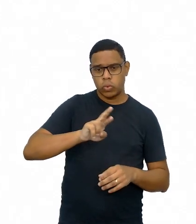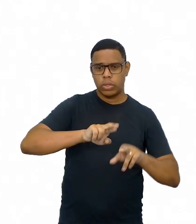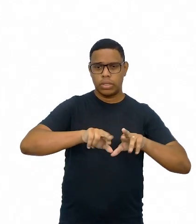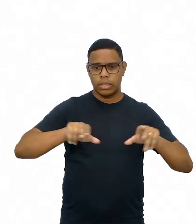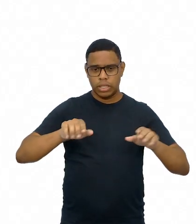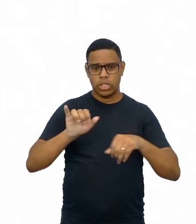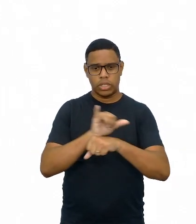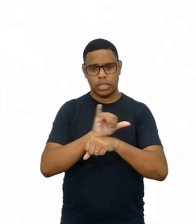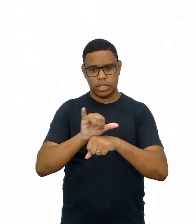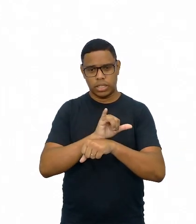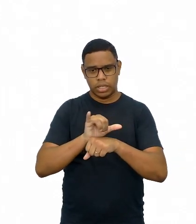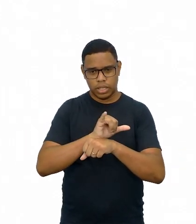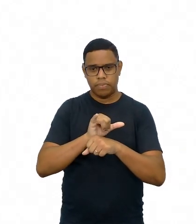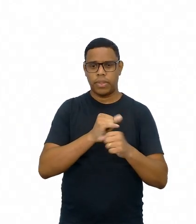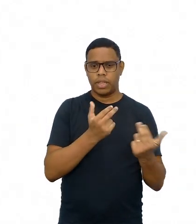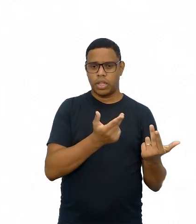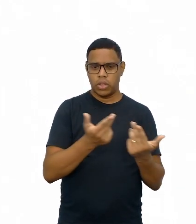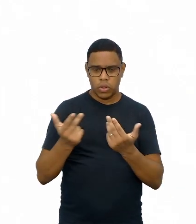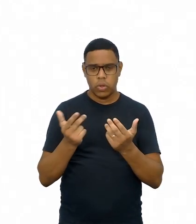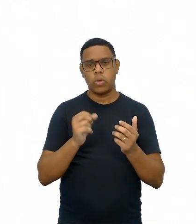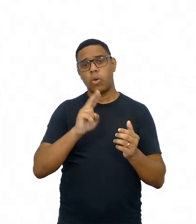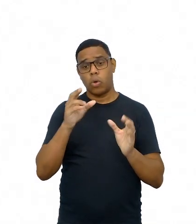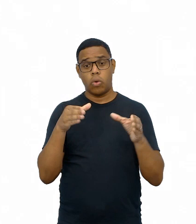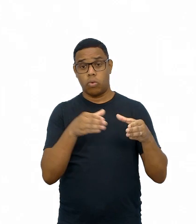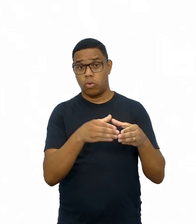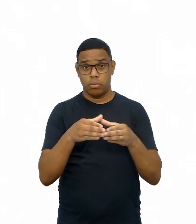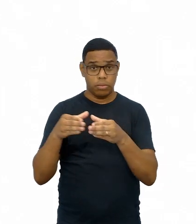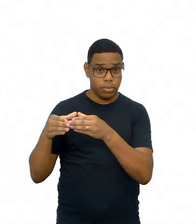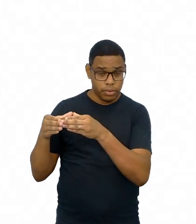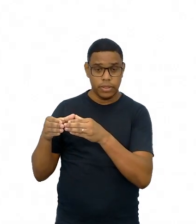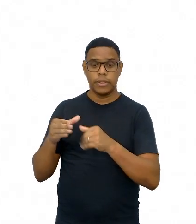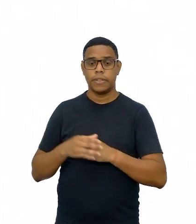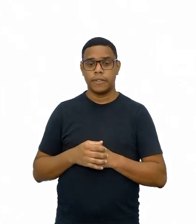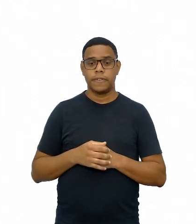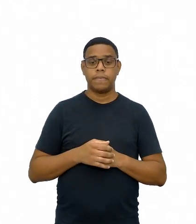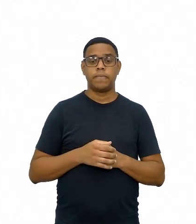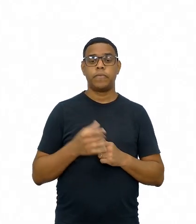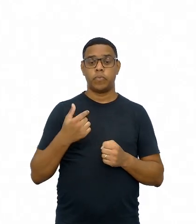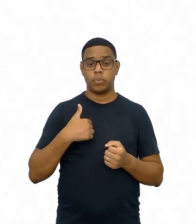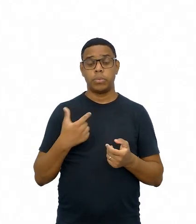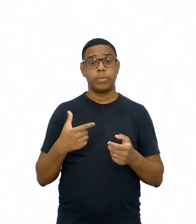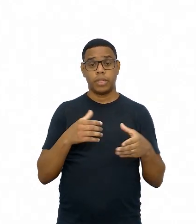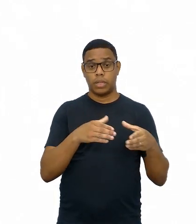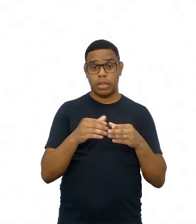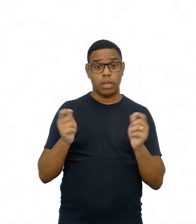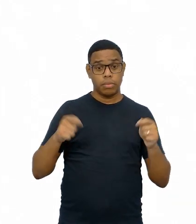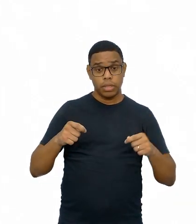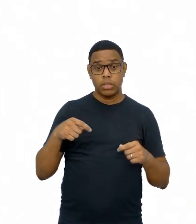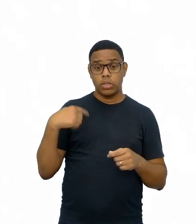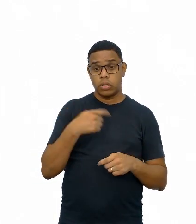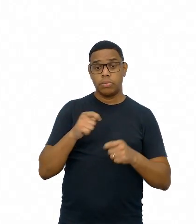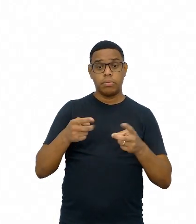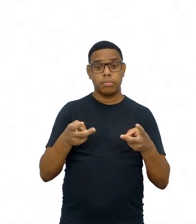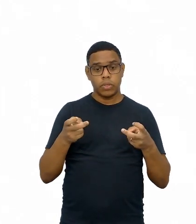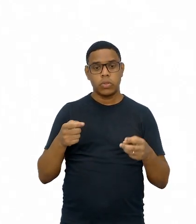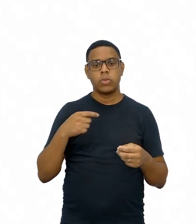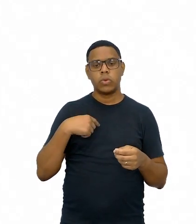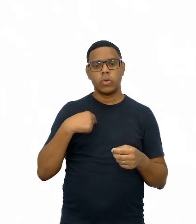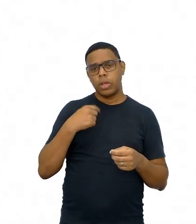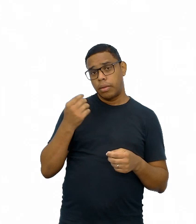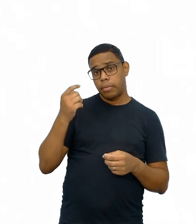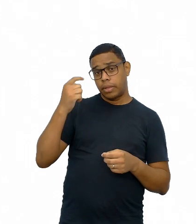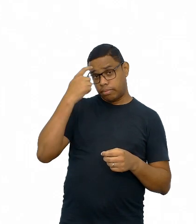diferentes estratégias, como pareamento e outros agrupamentos. Então, dentro dessa habilidade, a gente destaca aqui que o